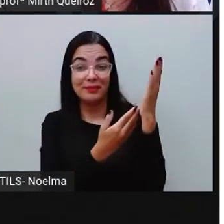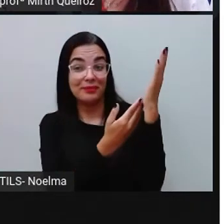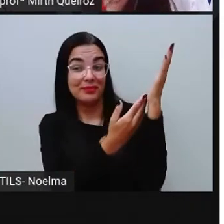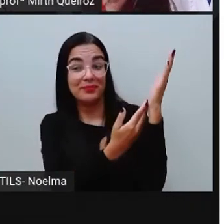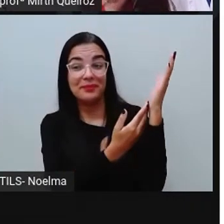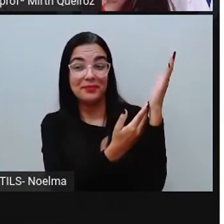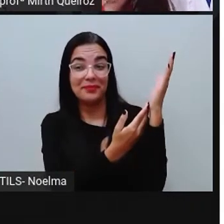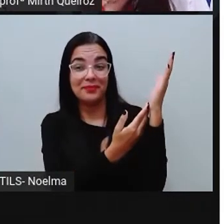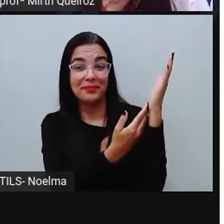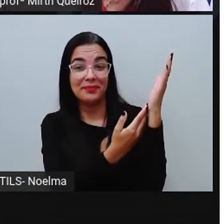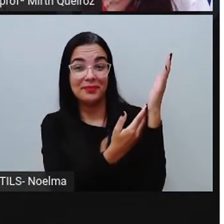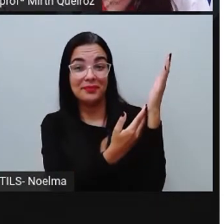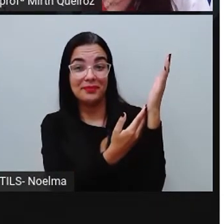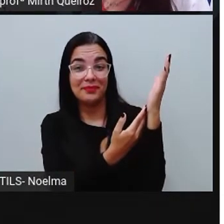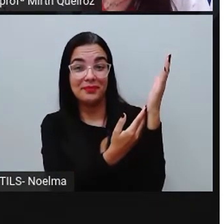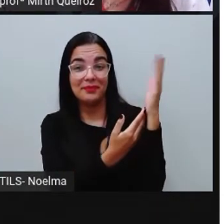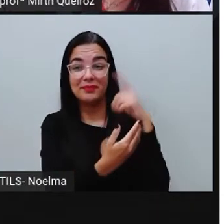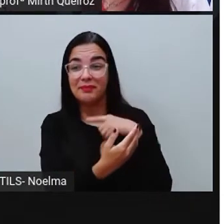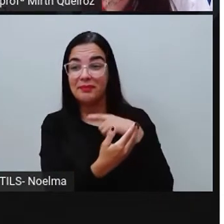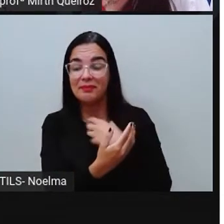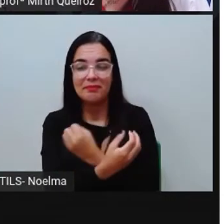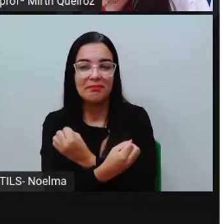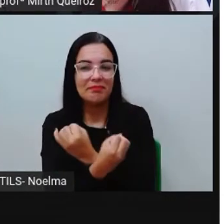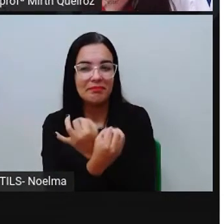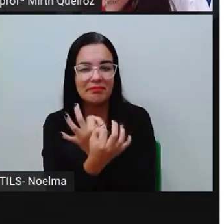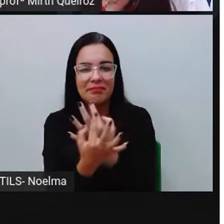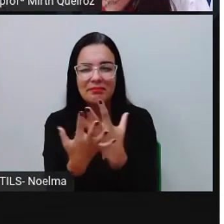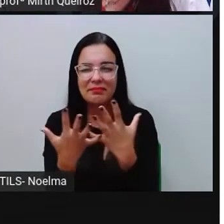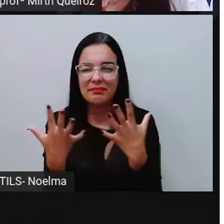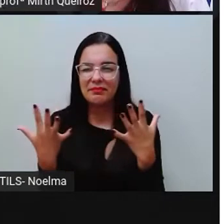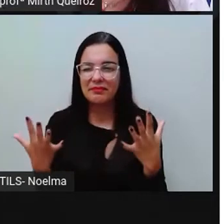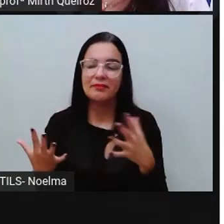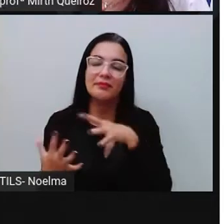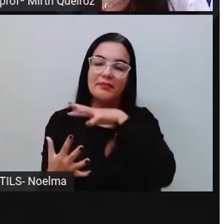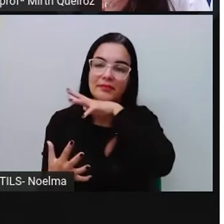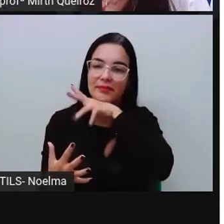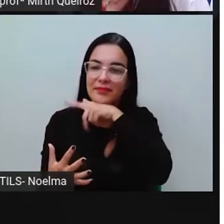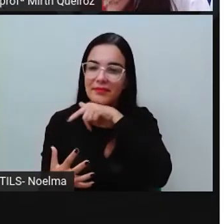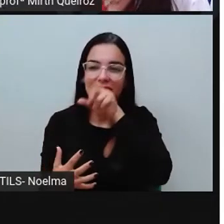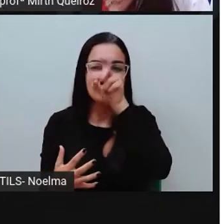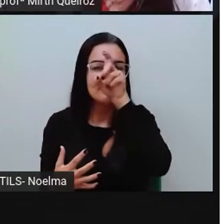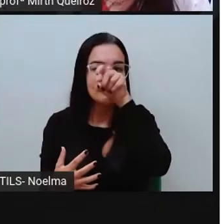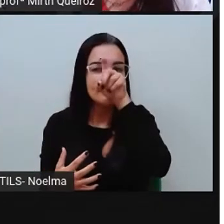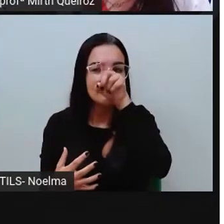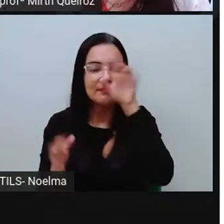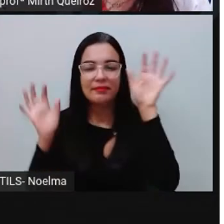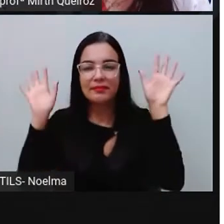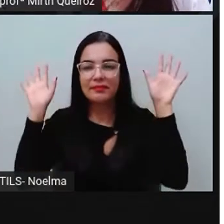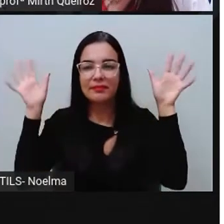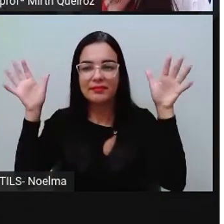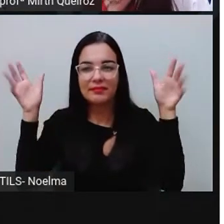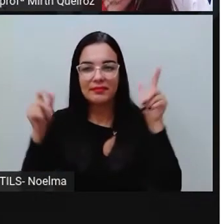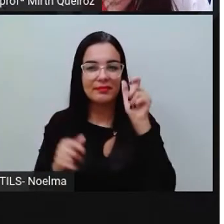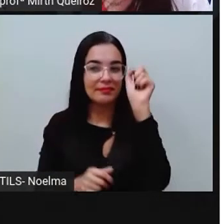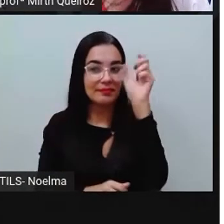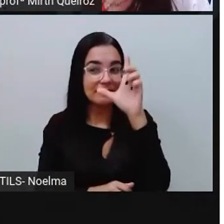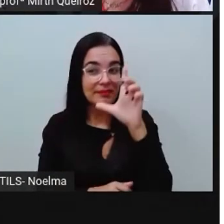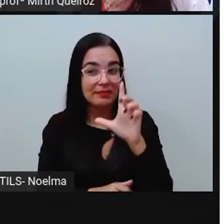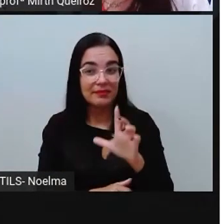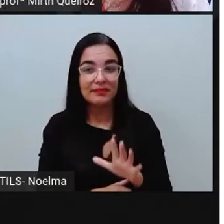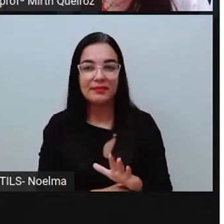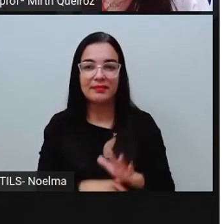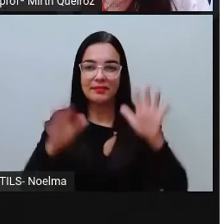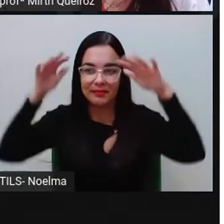cutia, nós temos o gambá, a ararinha azul, a preá, o